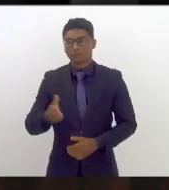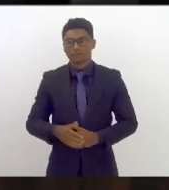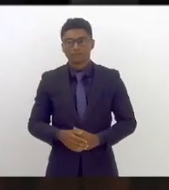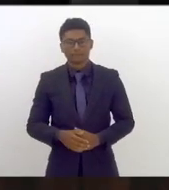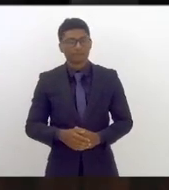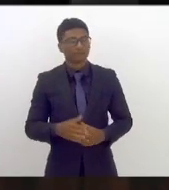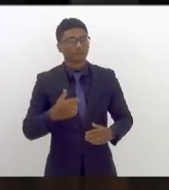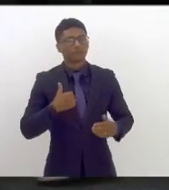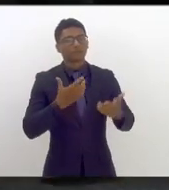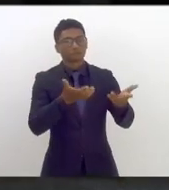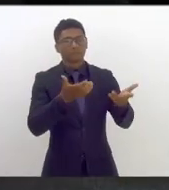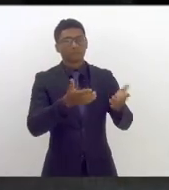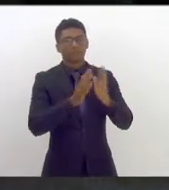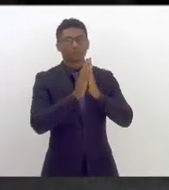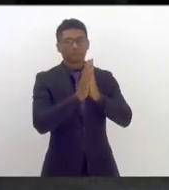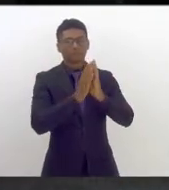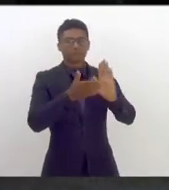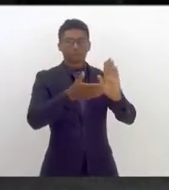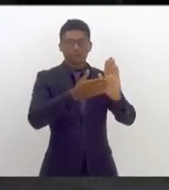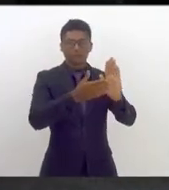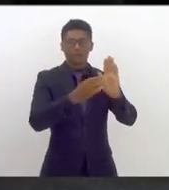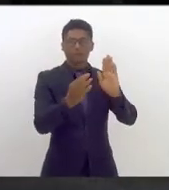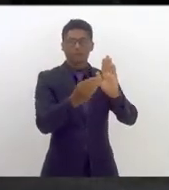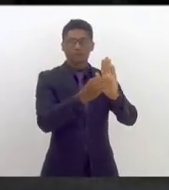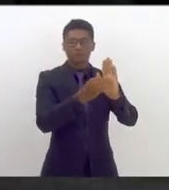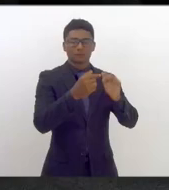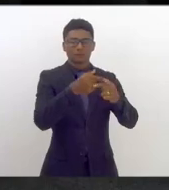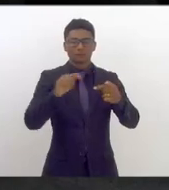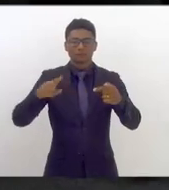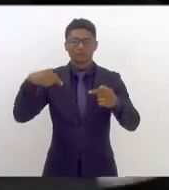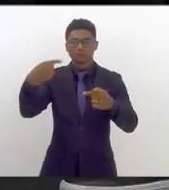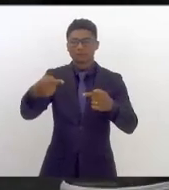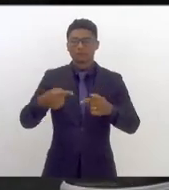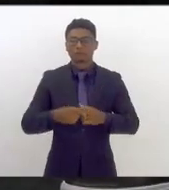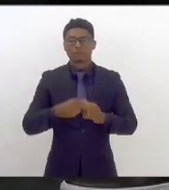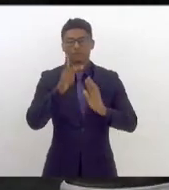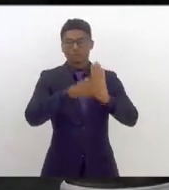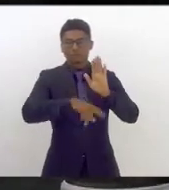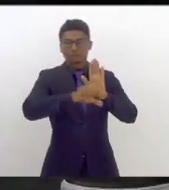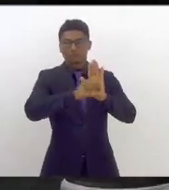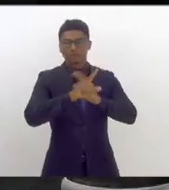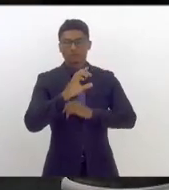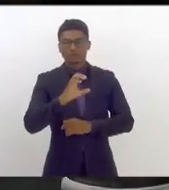eu gostaria que voltasse a pauta, na semana que vem, o PLC